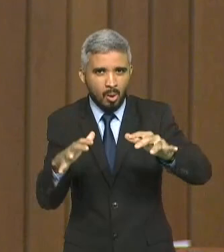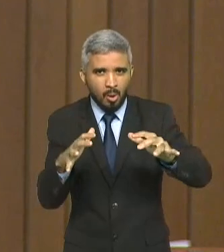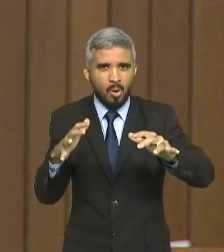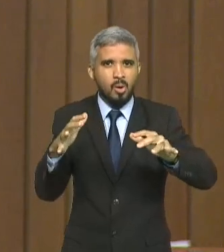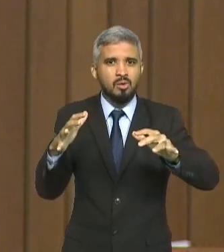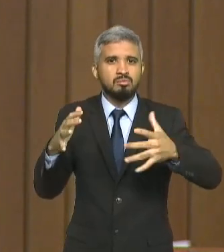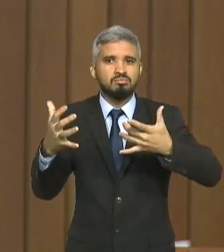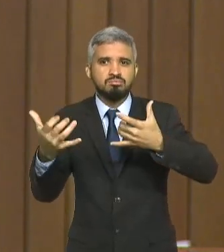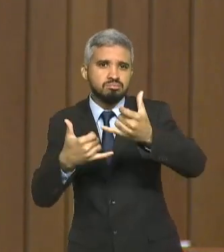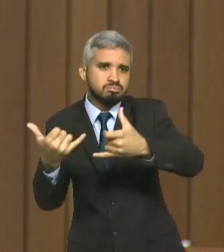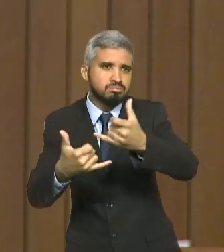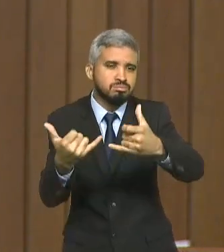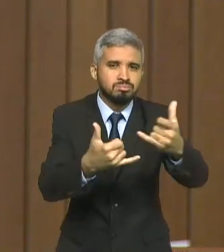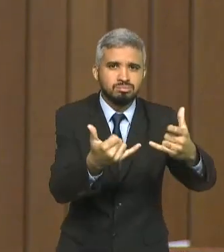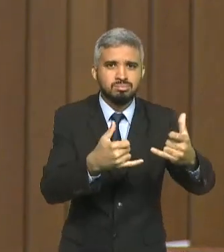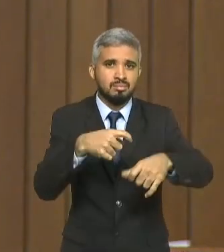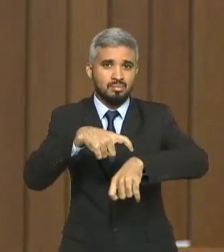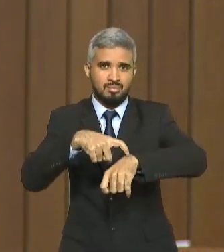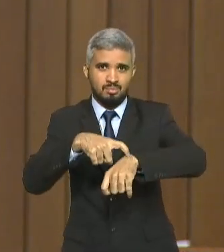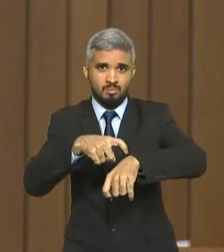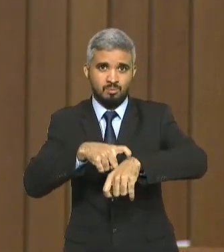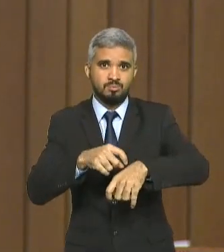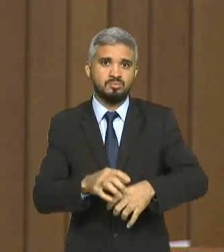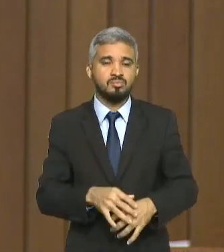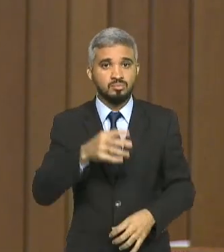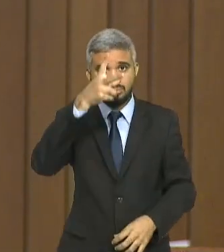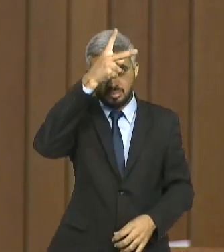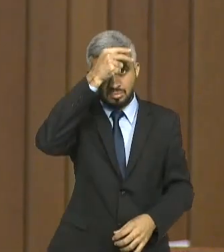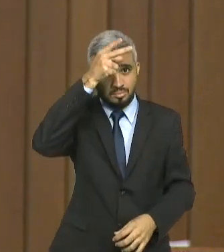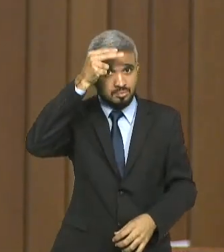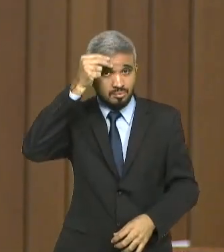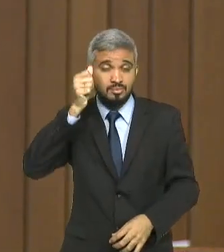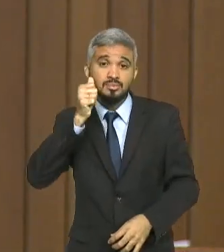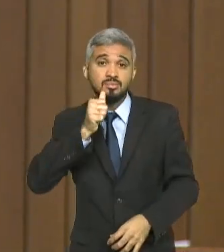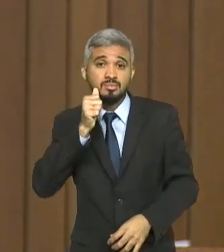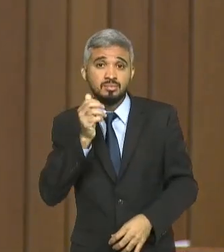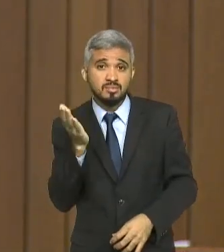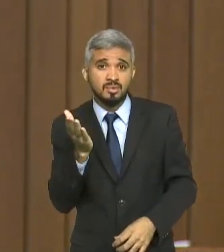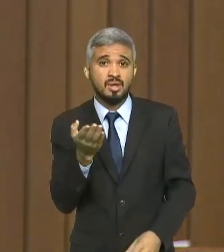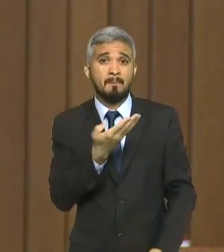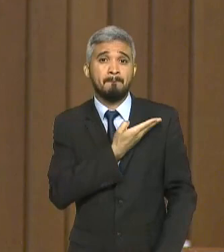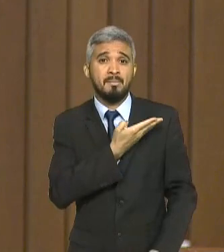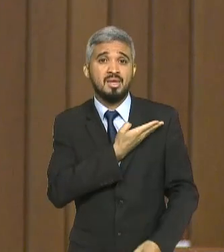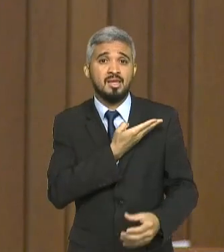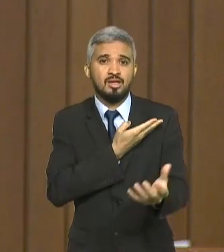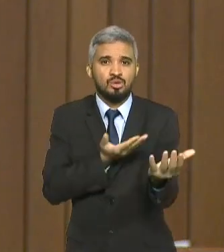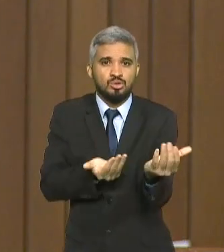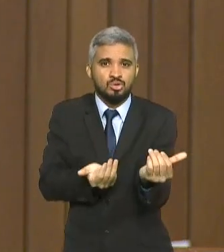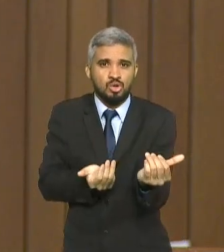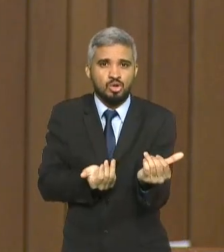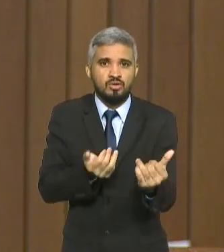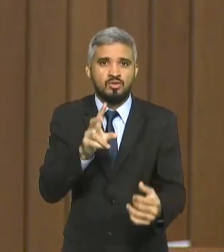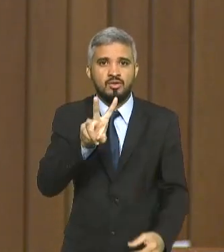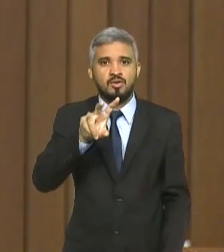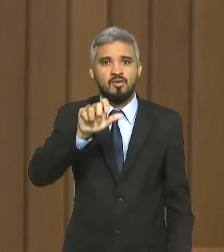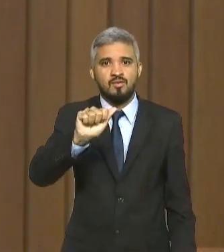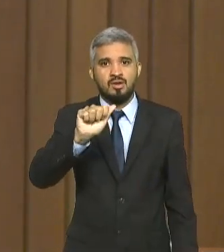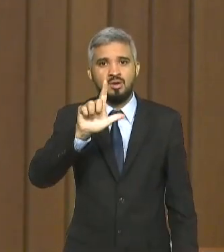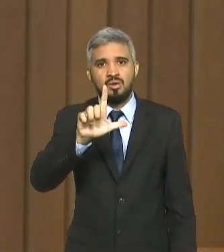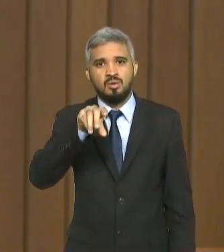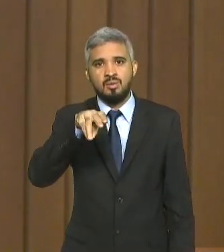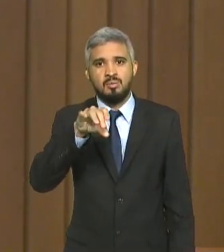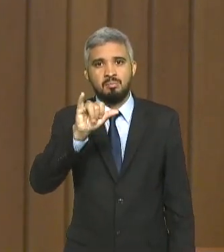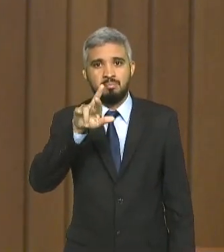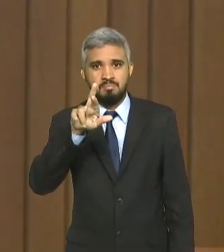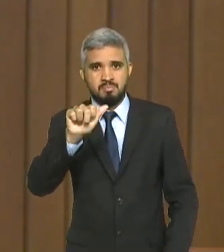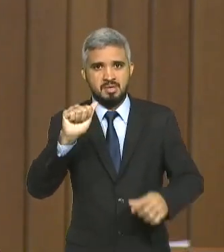envolvida durante esse momento. Então, a prefeita aqui deixa o registro da prefeita amiga do jovem. Prefeita Valmira, meus parabéns por ter esse